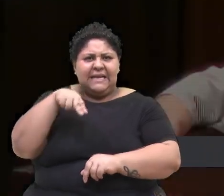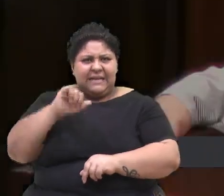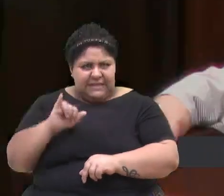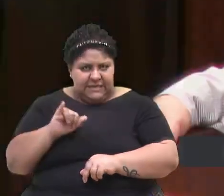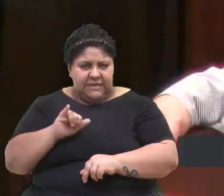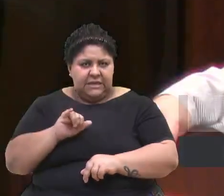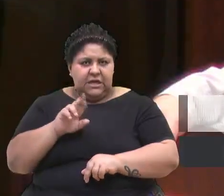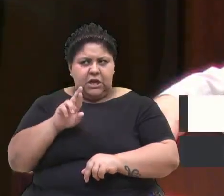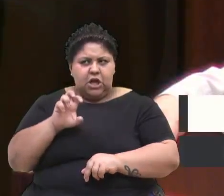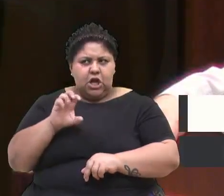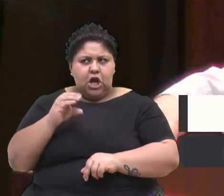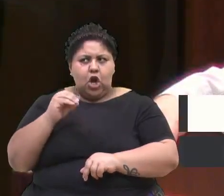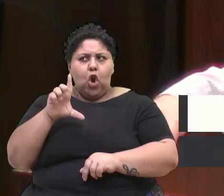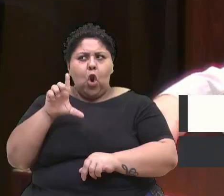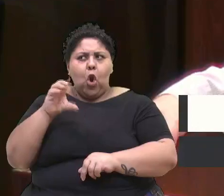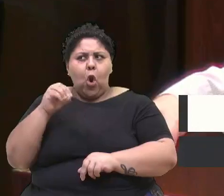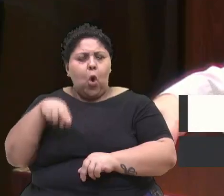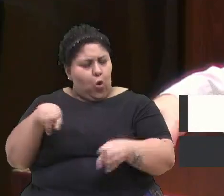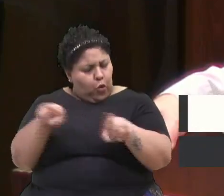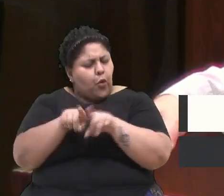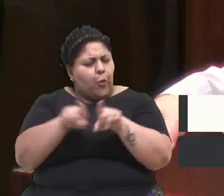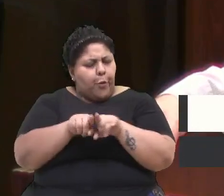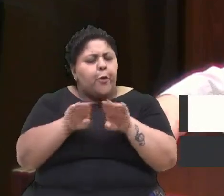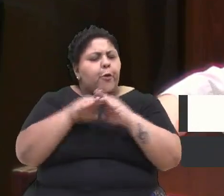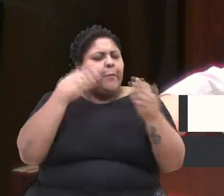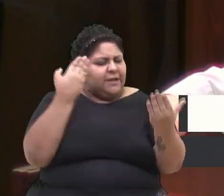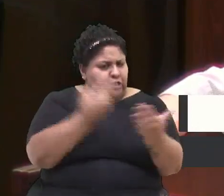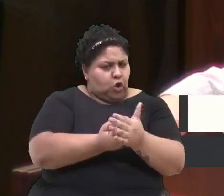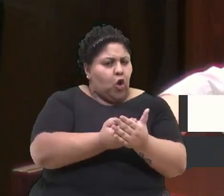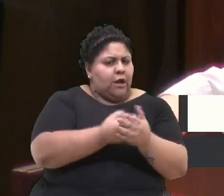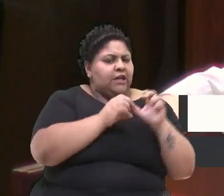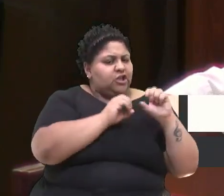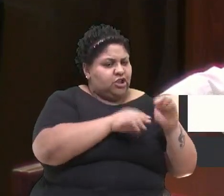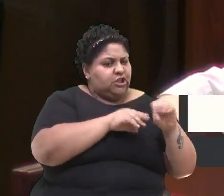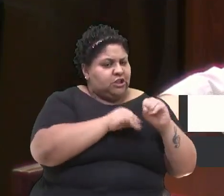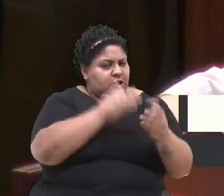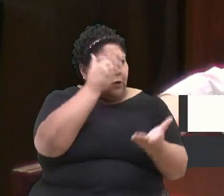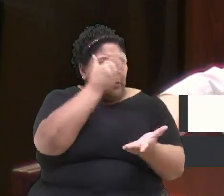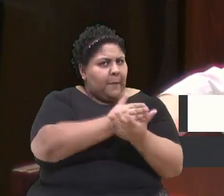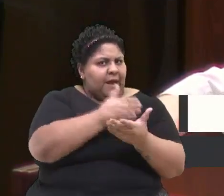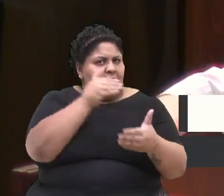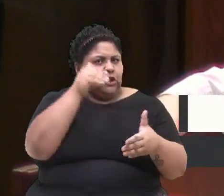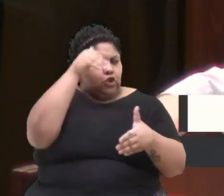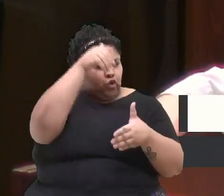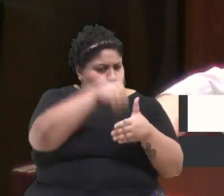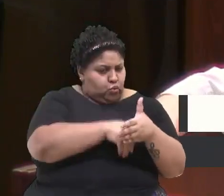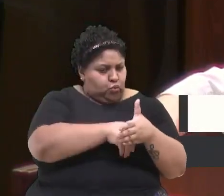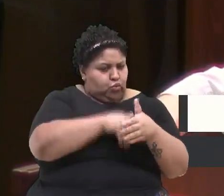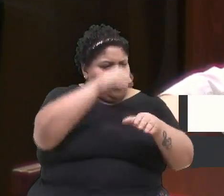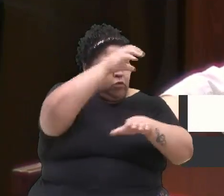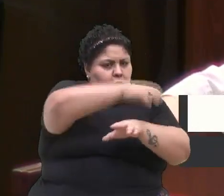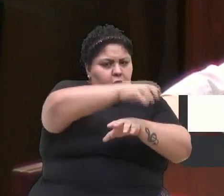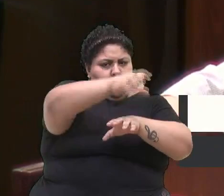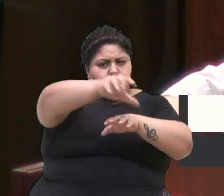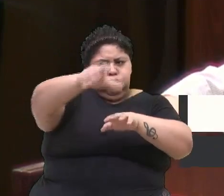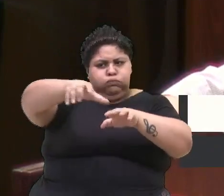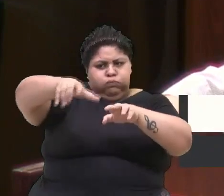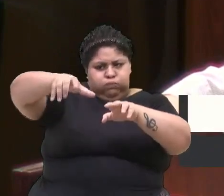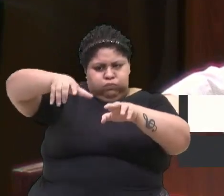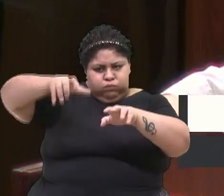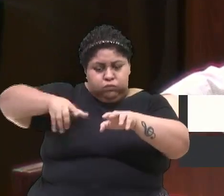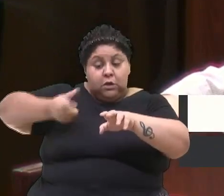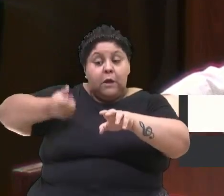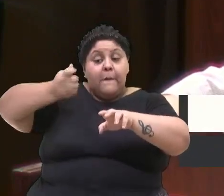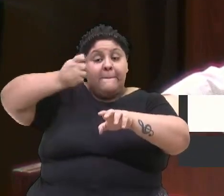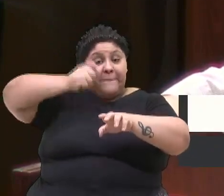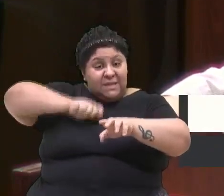de ensino médio, lembrando que toda a turma do Reolon, né, do Mariane, do Cidade Nova, do Tijuca, precisa